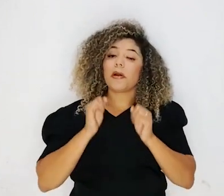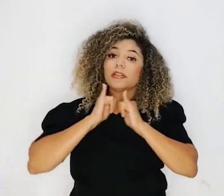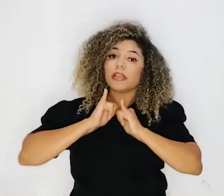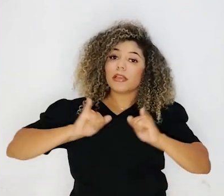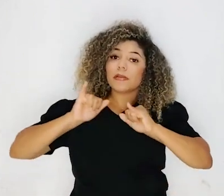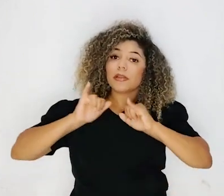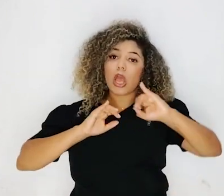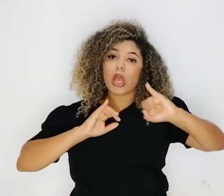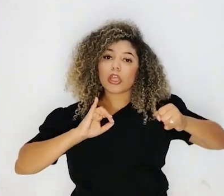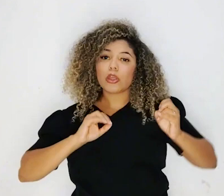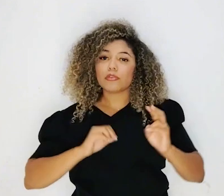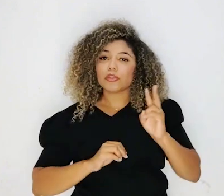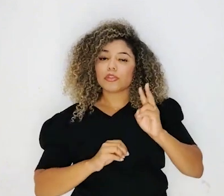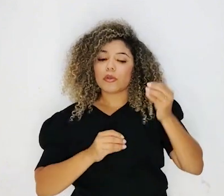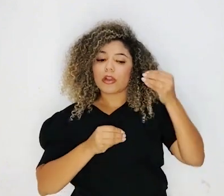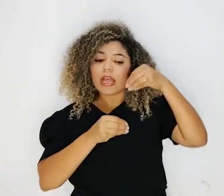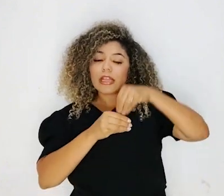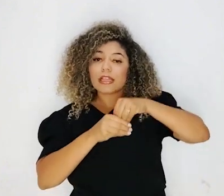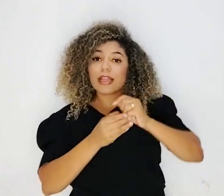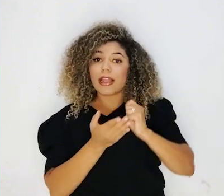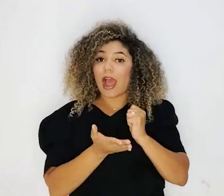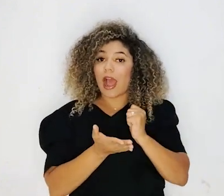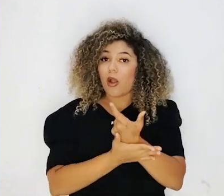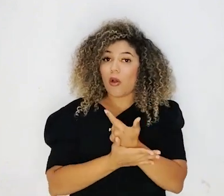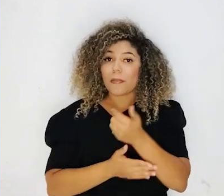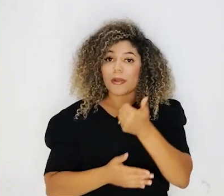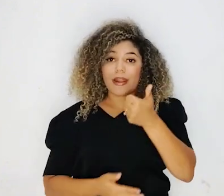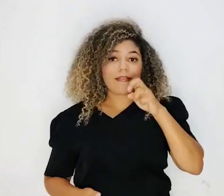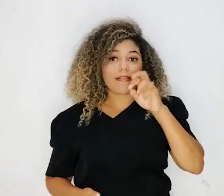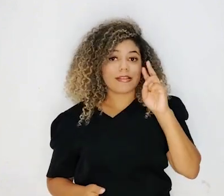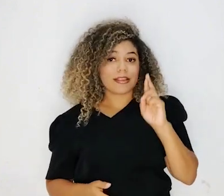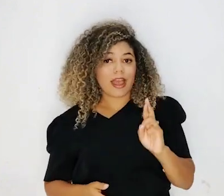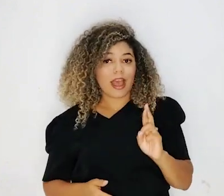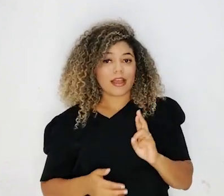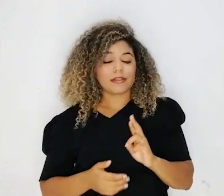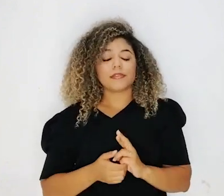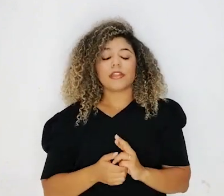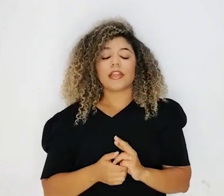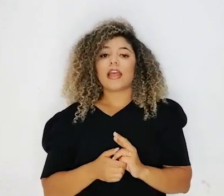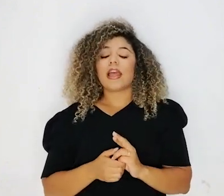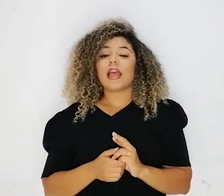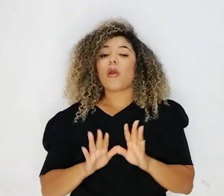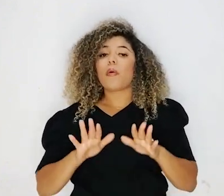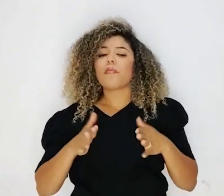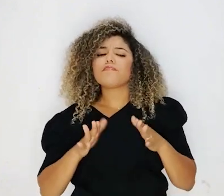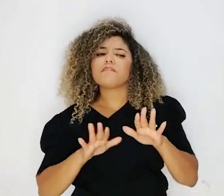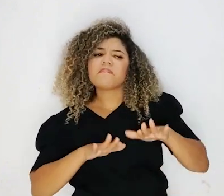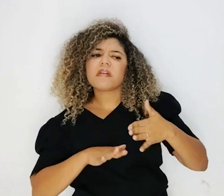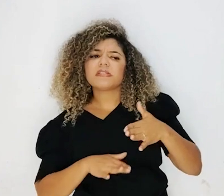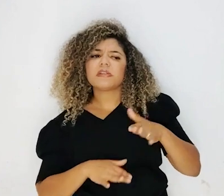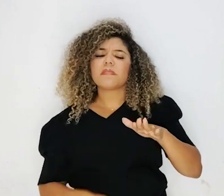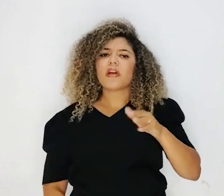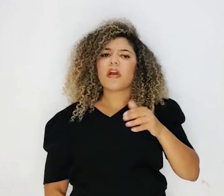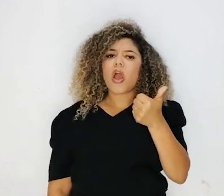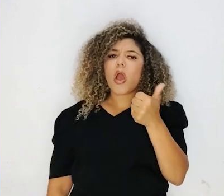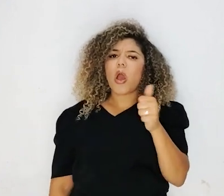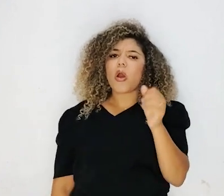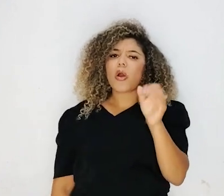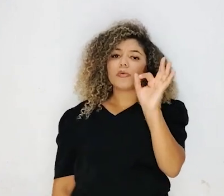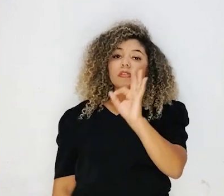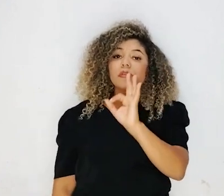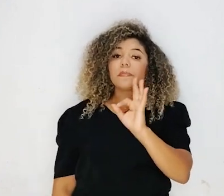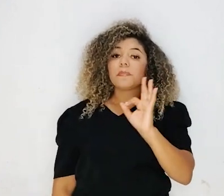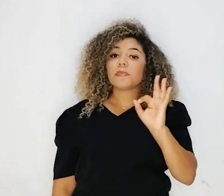dizer que o juro embutido dessa compra é R$15 e a taxa de juro é aproximadamente